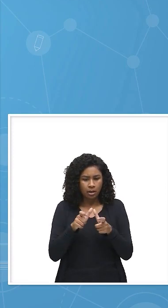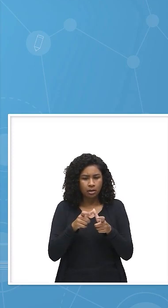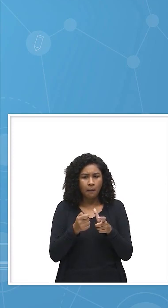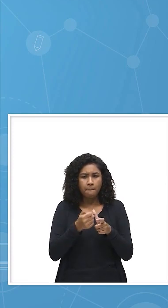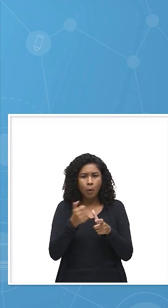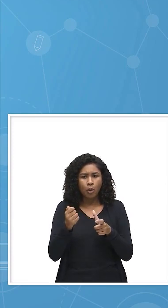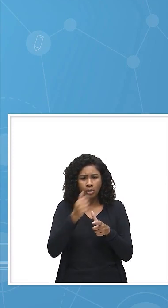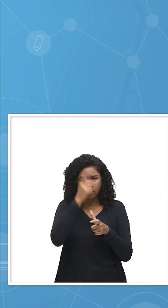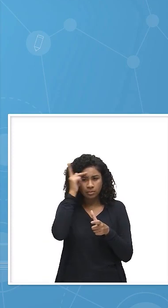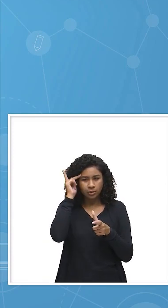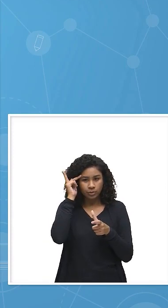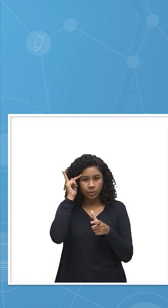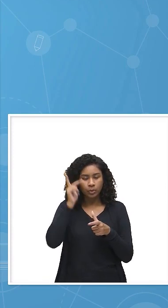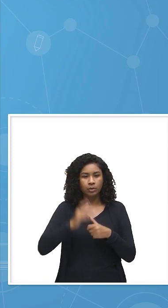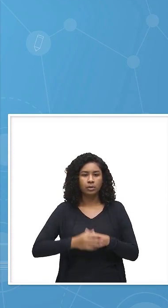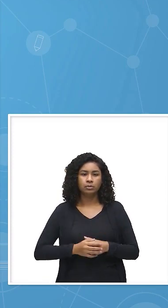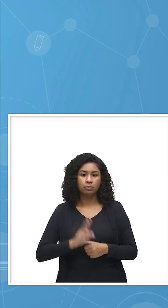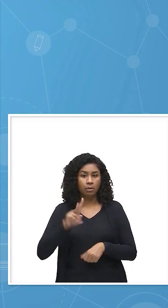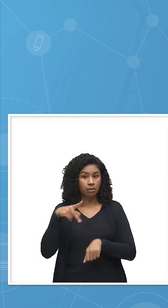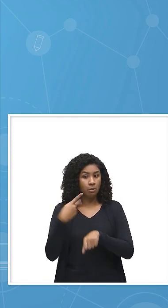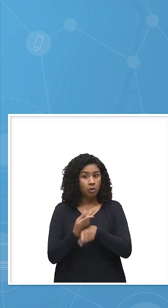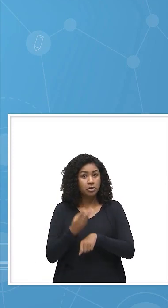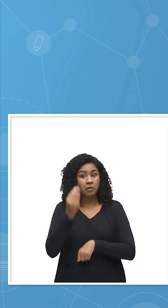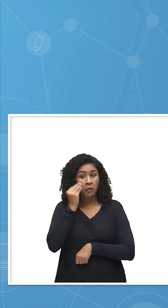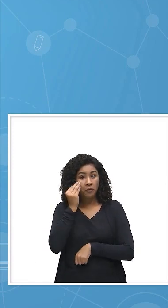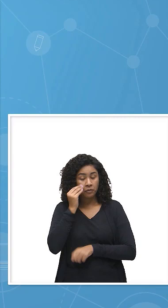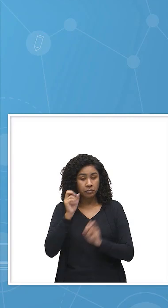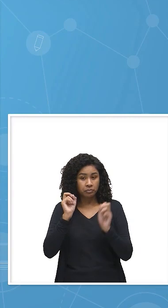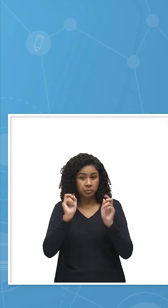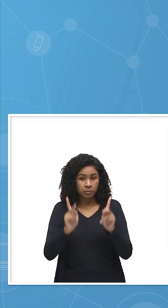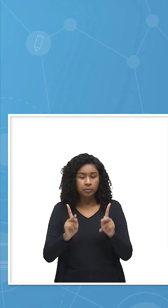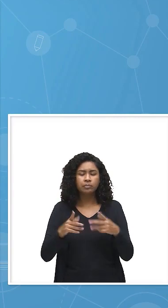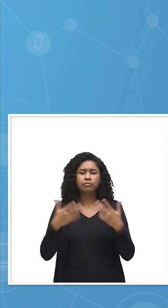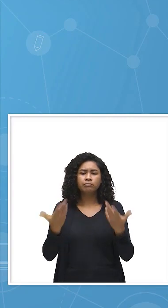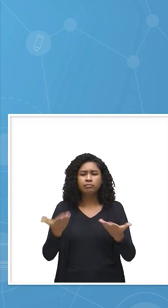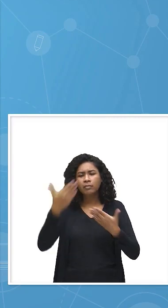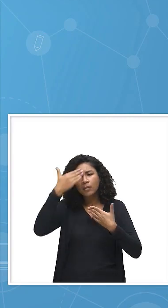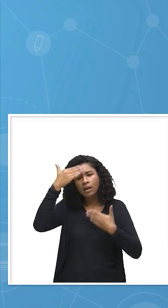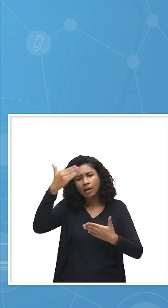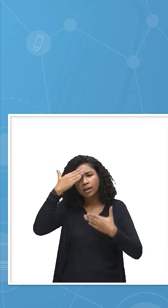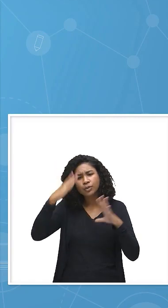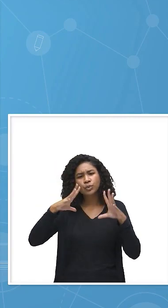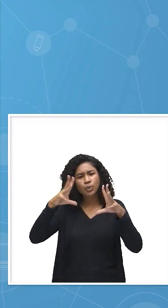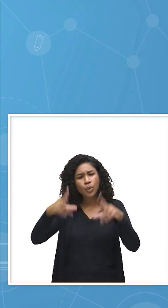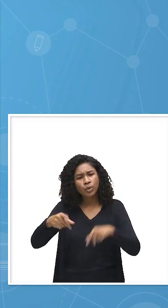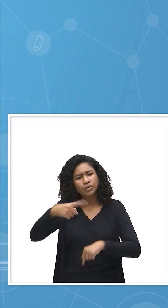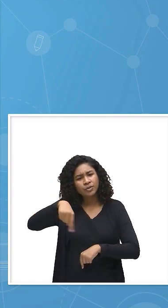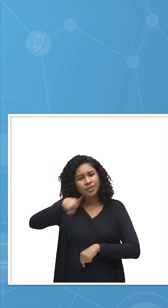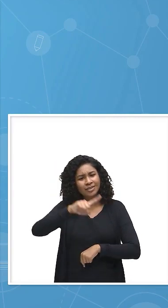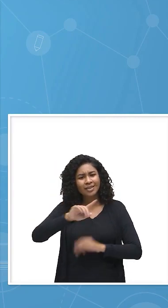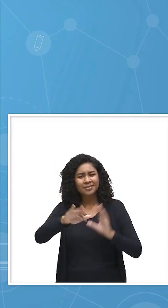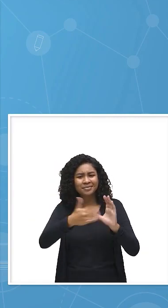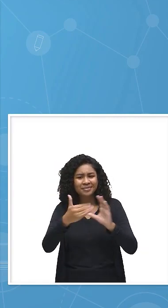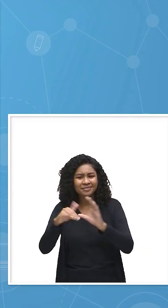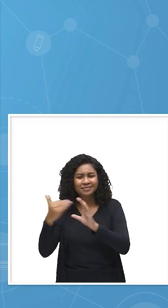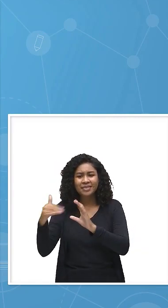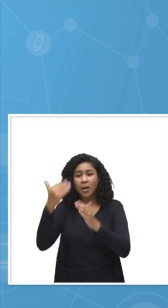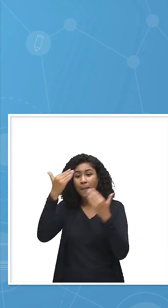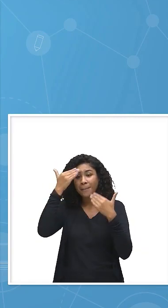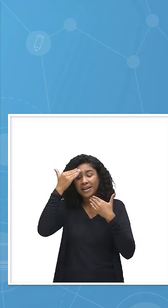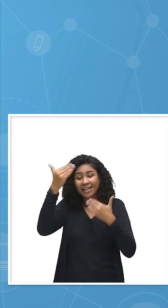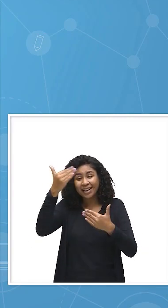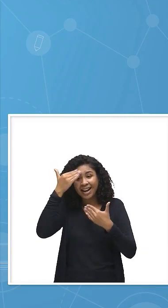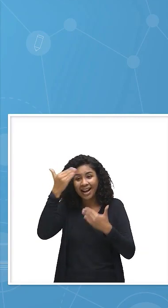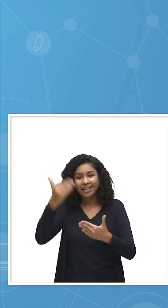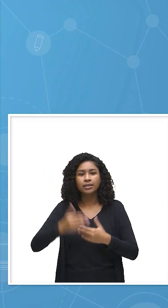tá? Muito bem, então eu queria agradecer a todos que participaram aí do nosso chat. Muito obrigada. Lembrando,